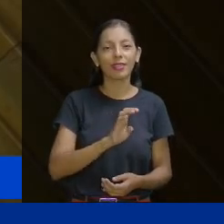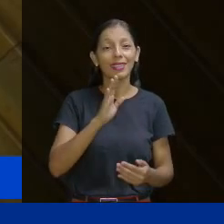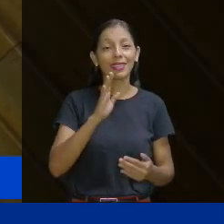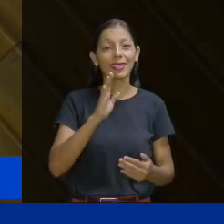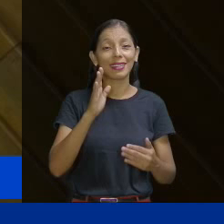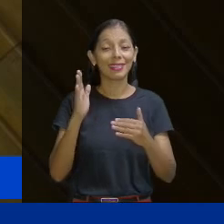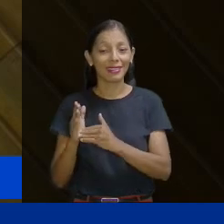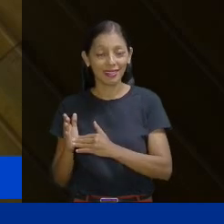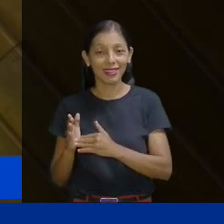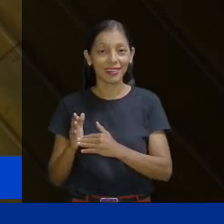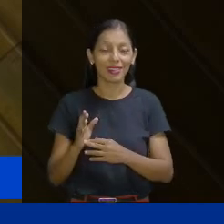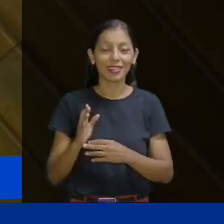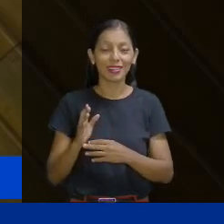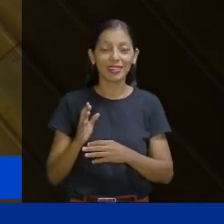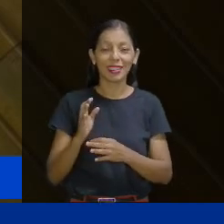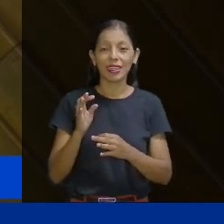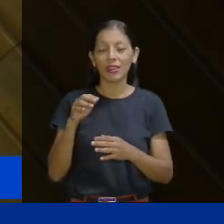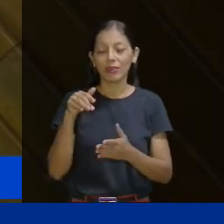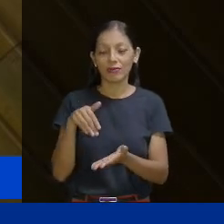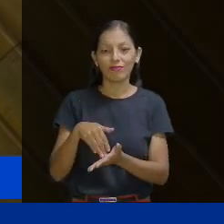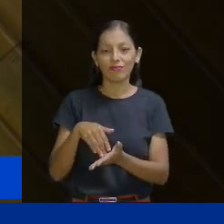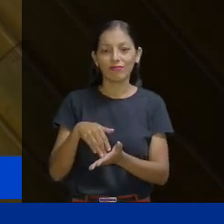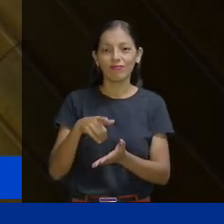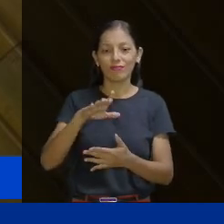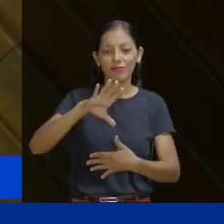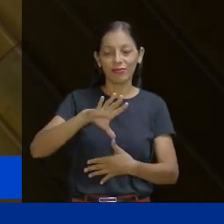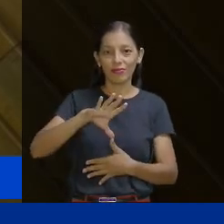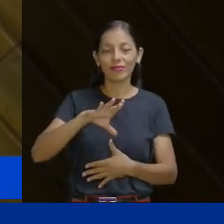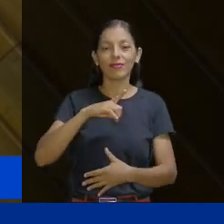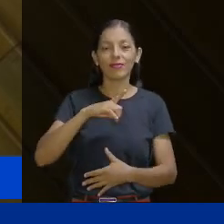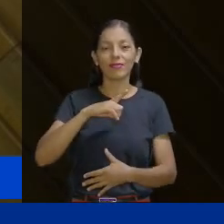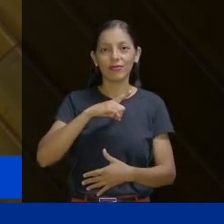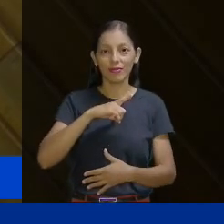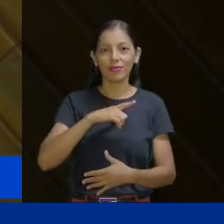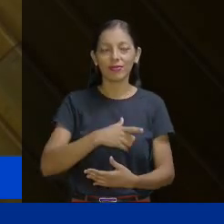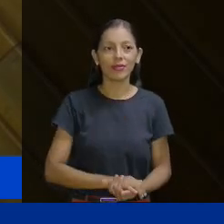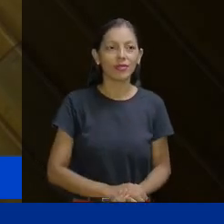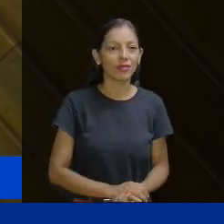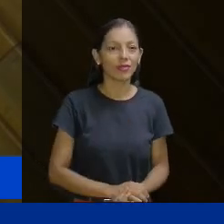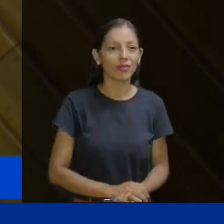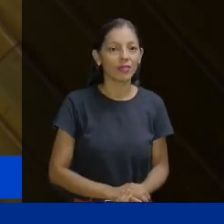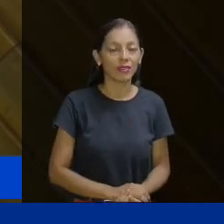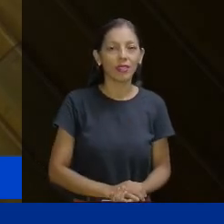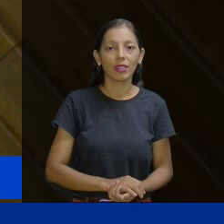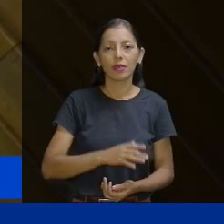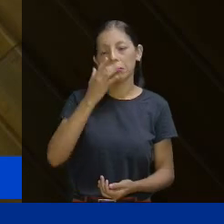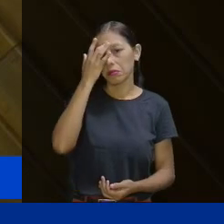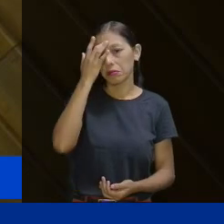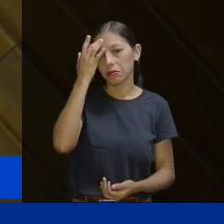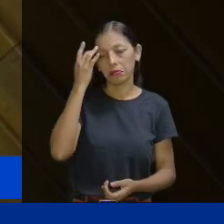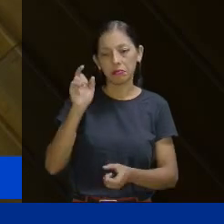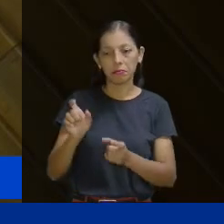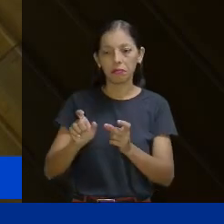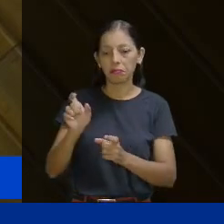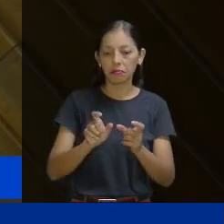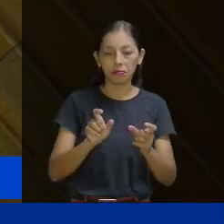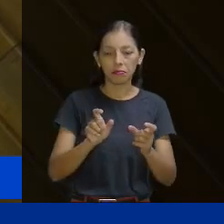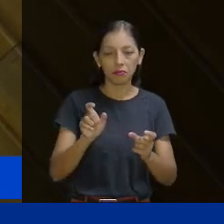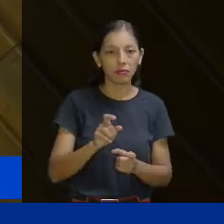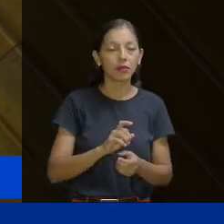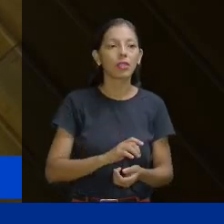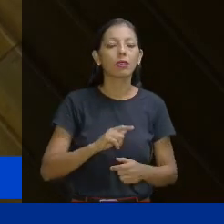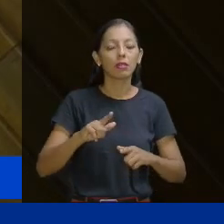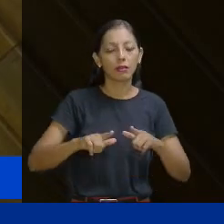a gente tem um verdadeiro batalhão de cidadãos nas mais diversas